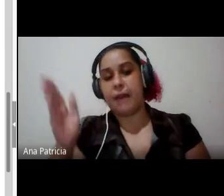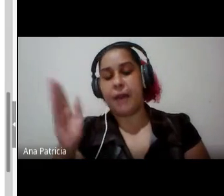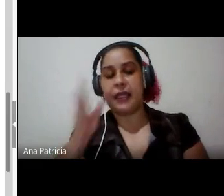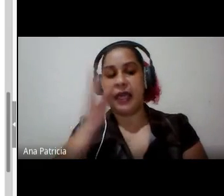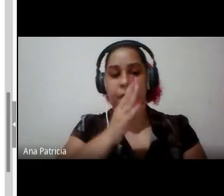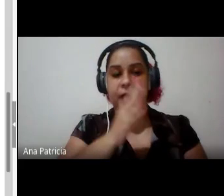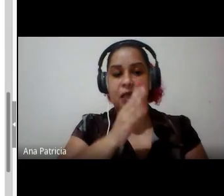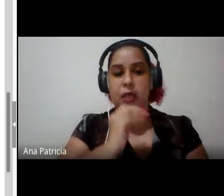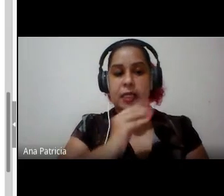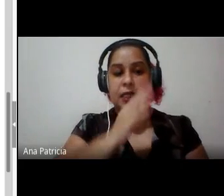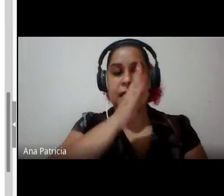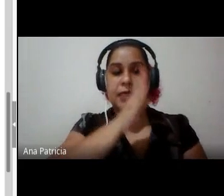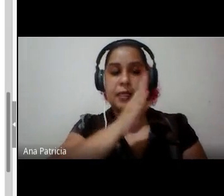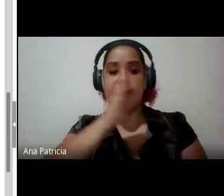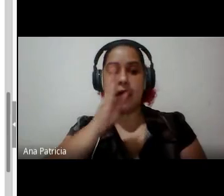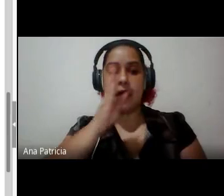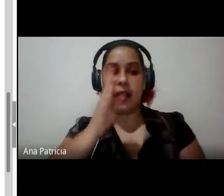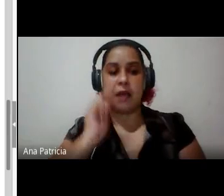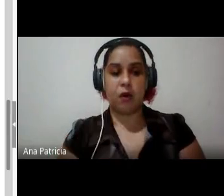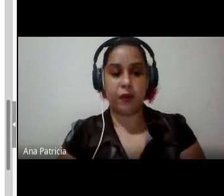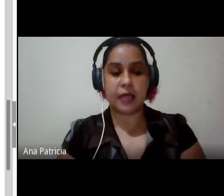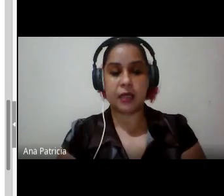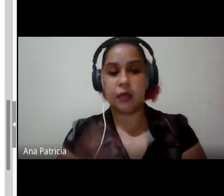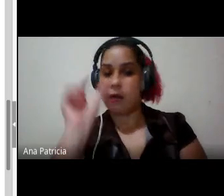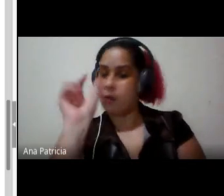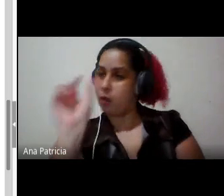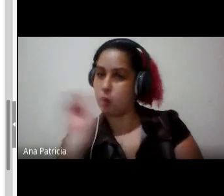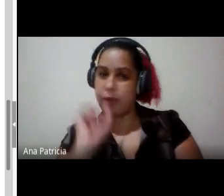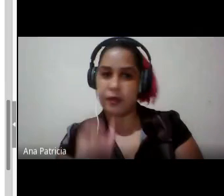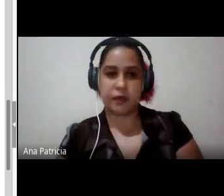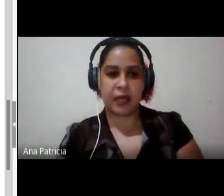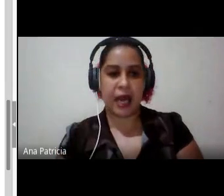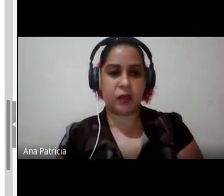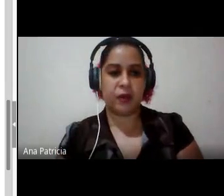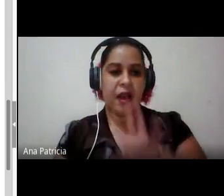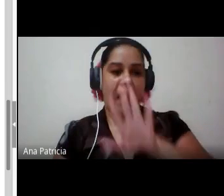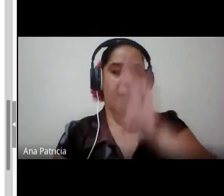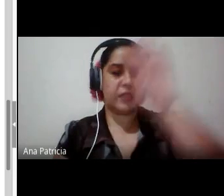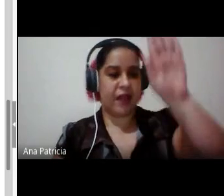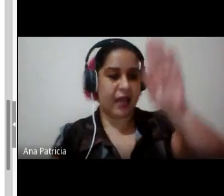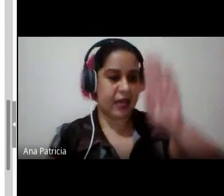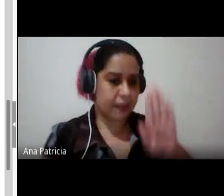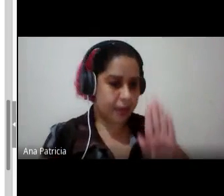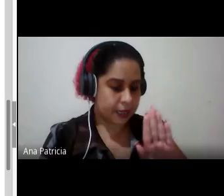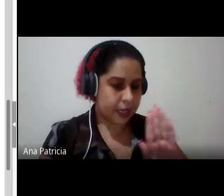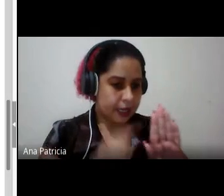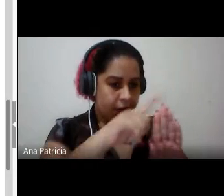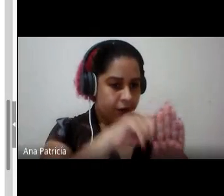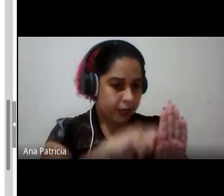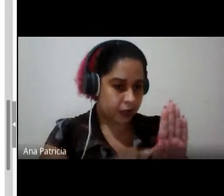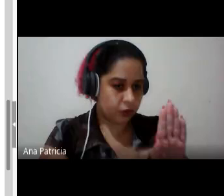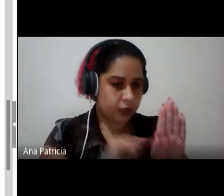na parte que ela botar só assim, CM, configuração de mão, e bota um númerozinho de lado, aí você vai lá na tabela dela